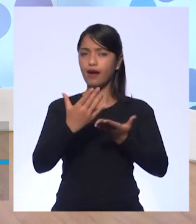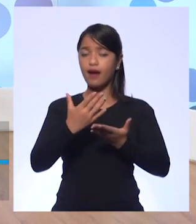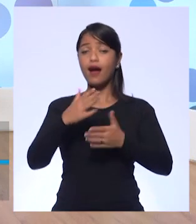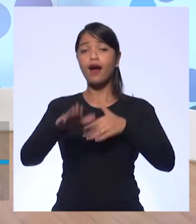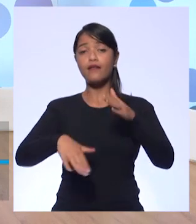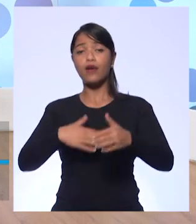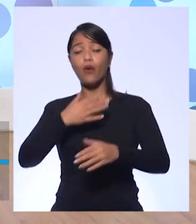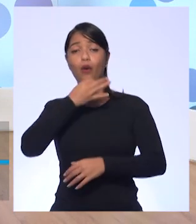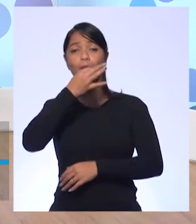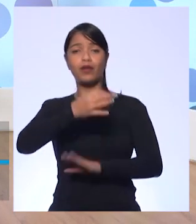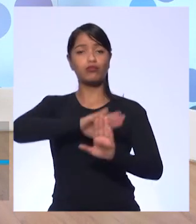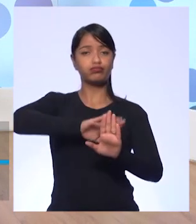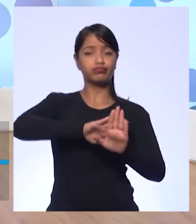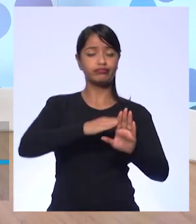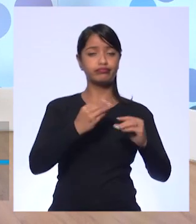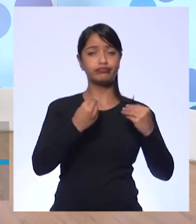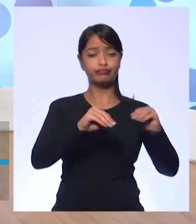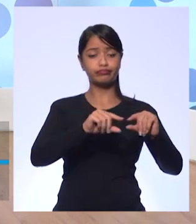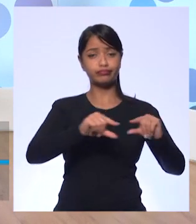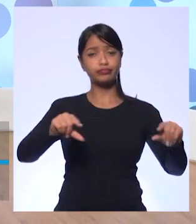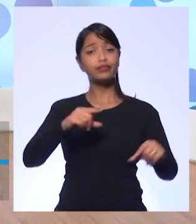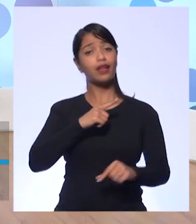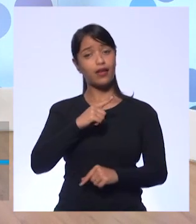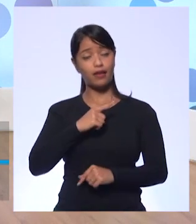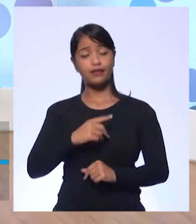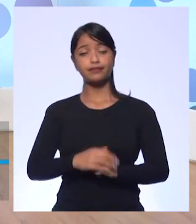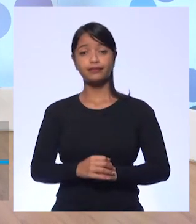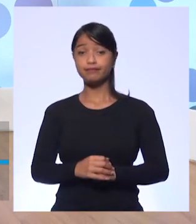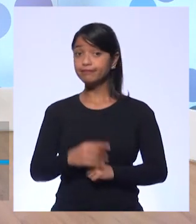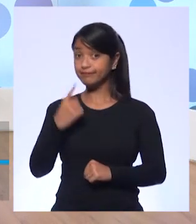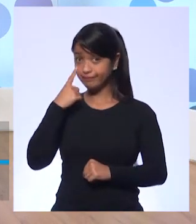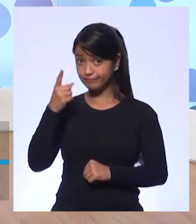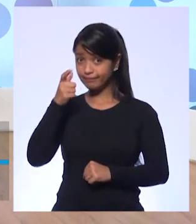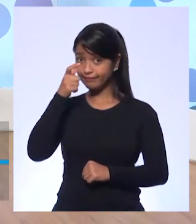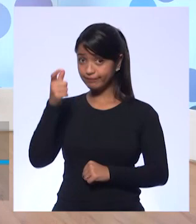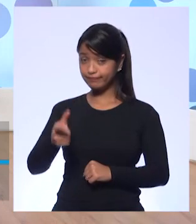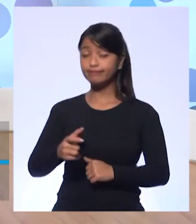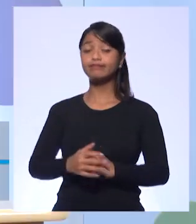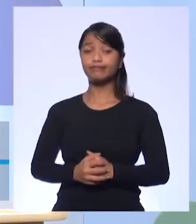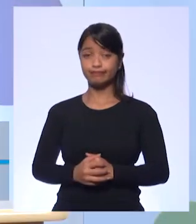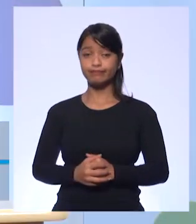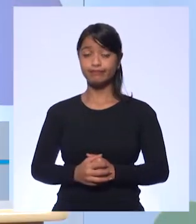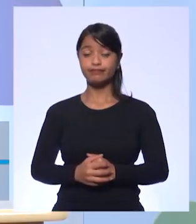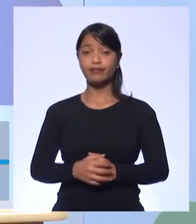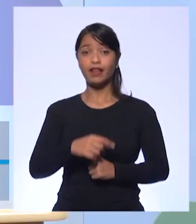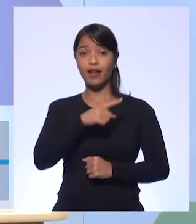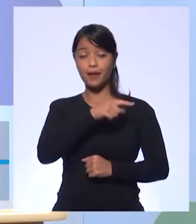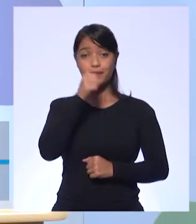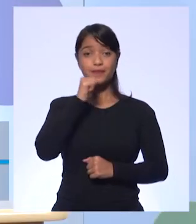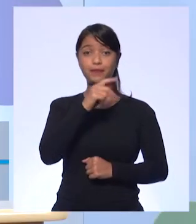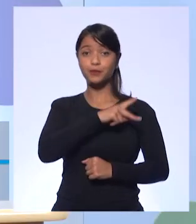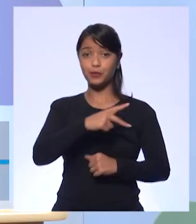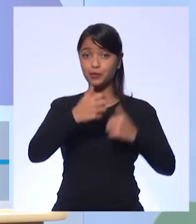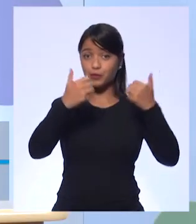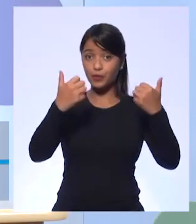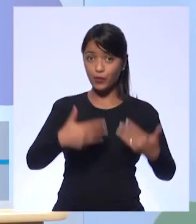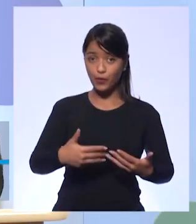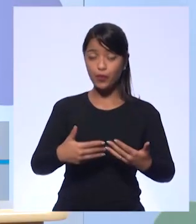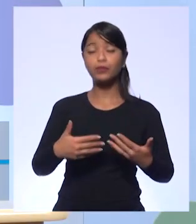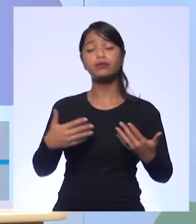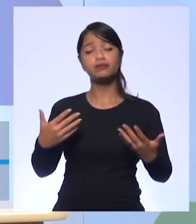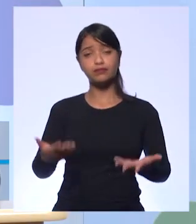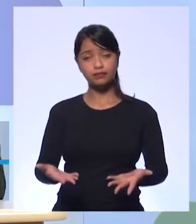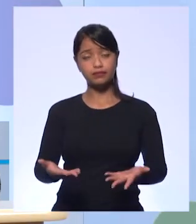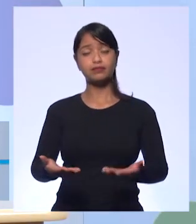opinião, não só informação. Olha só que interessante. A professora explicando, vamos até problematizar isso aqui, gente. A